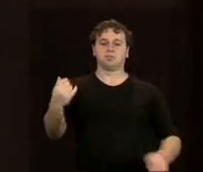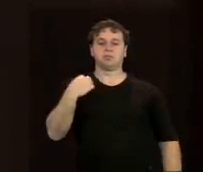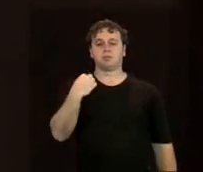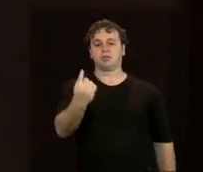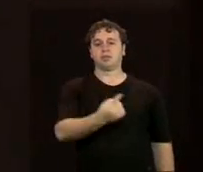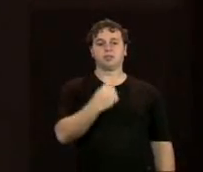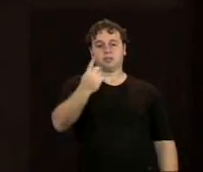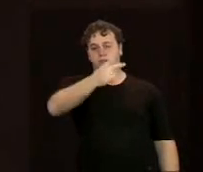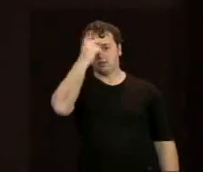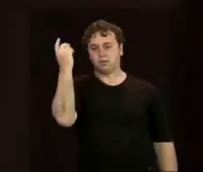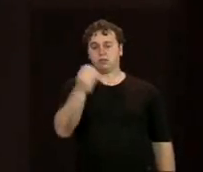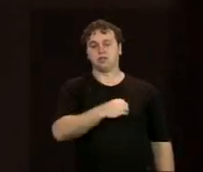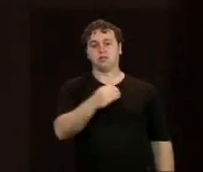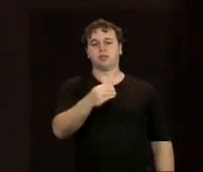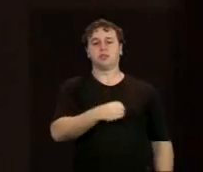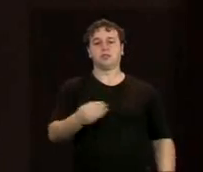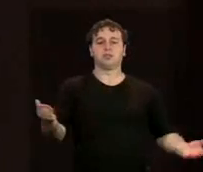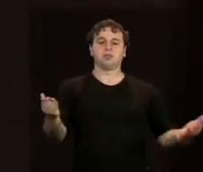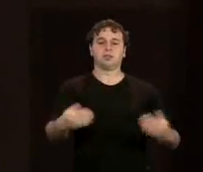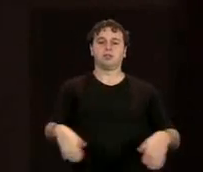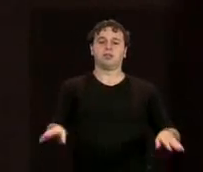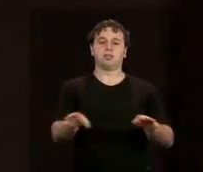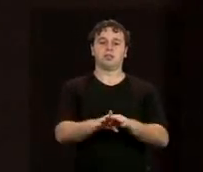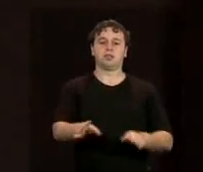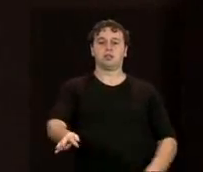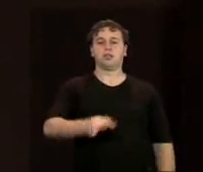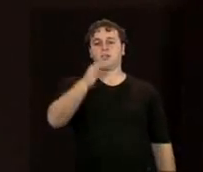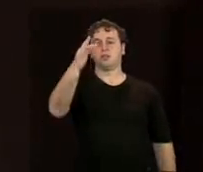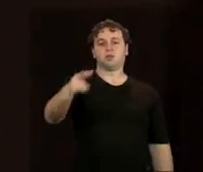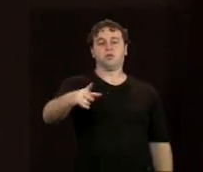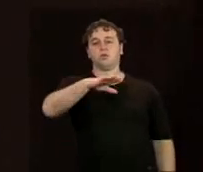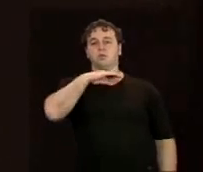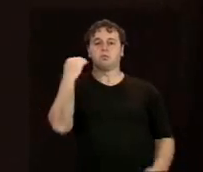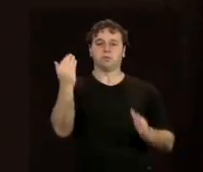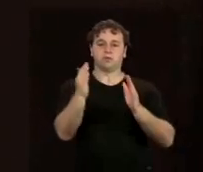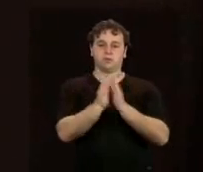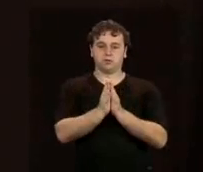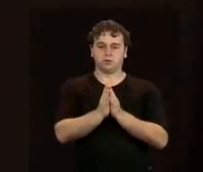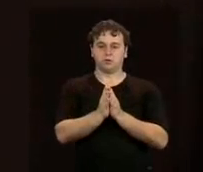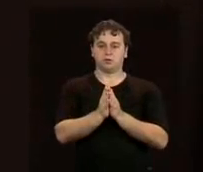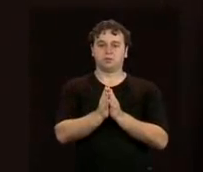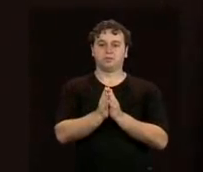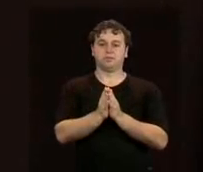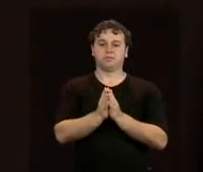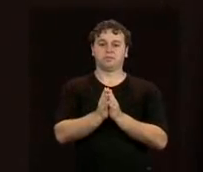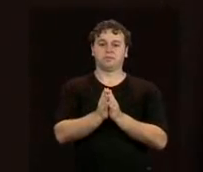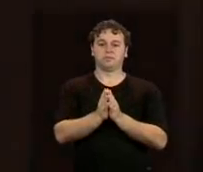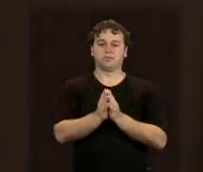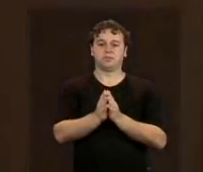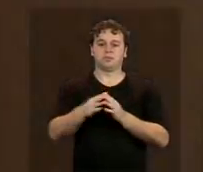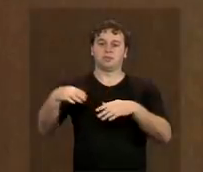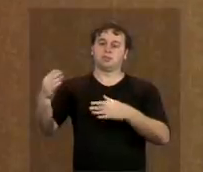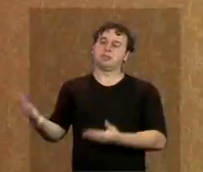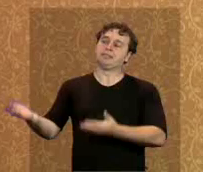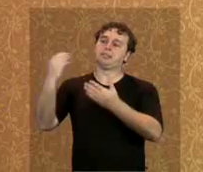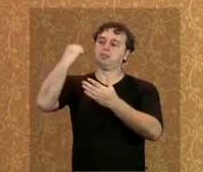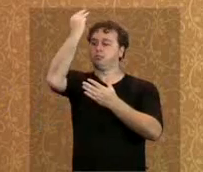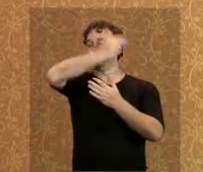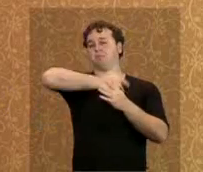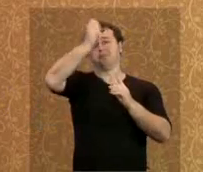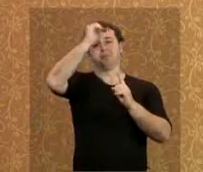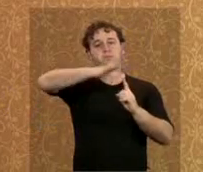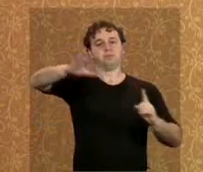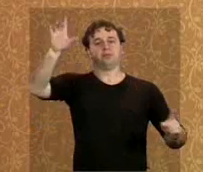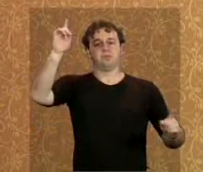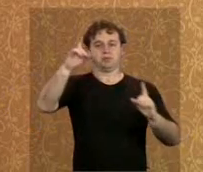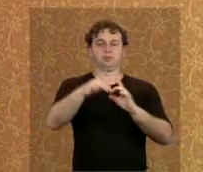Santa Maria, Mãe de Deus, rogai por nós, pecadores, agora e na hora de nossa morte. Amém. Ave Maria,